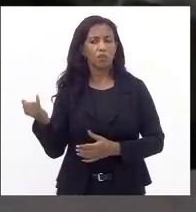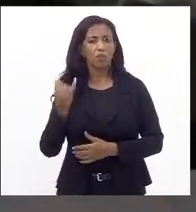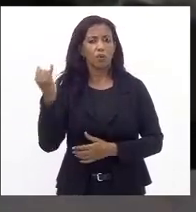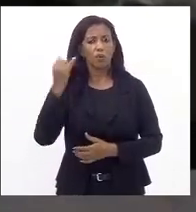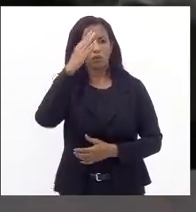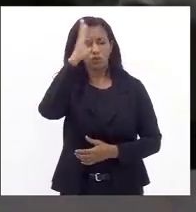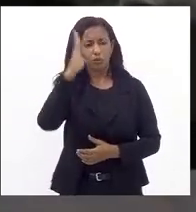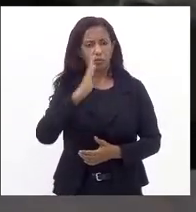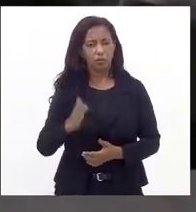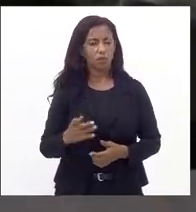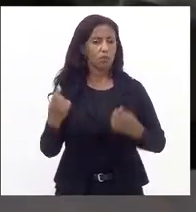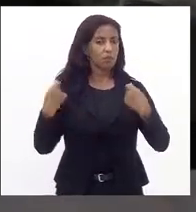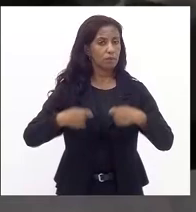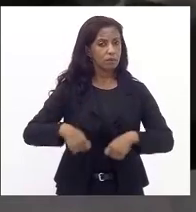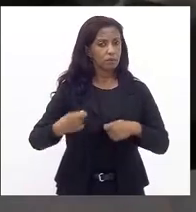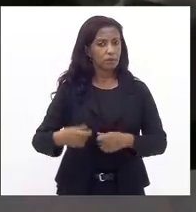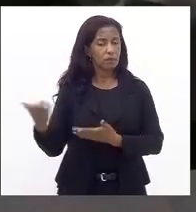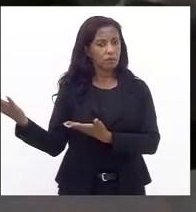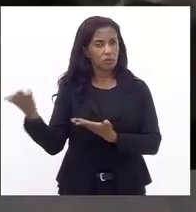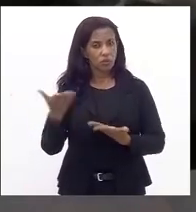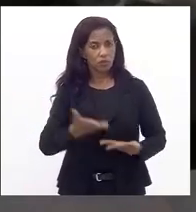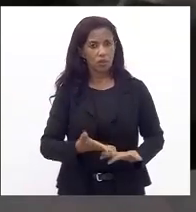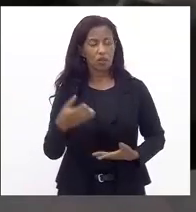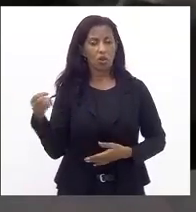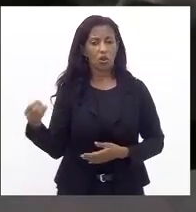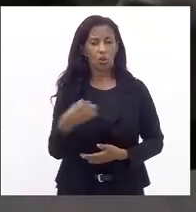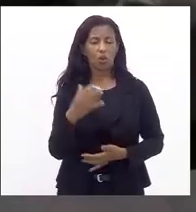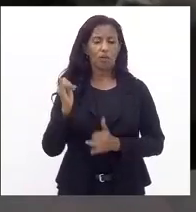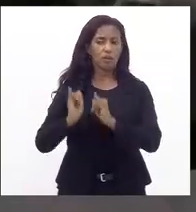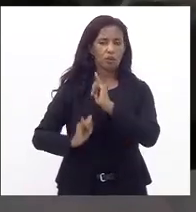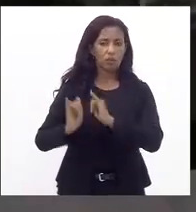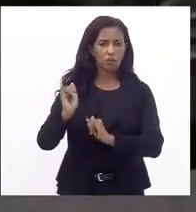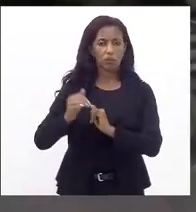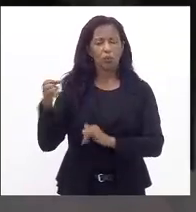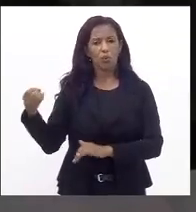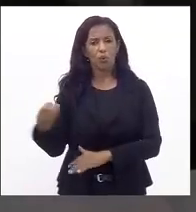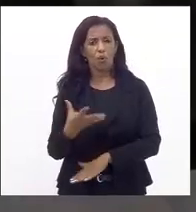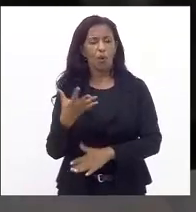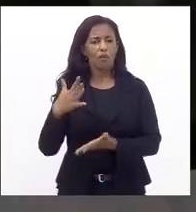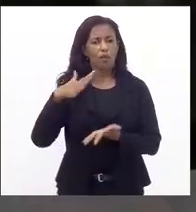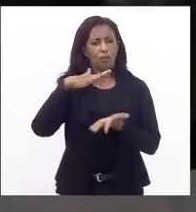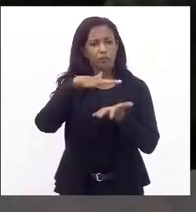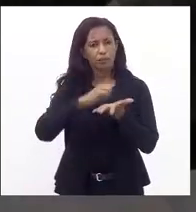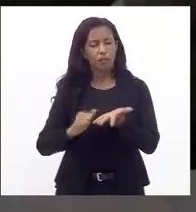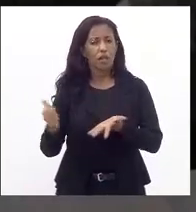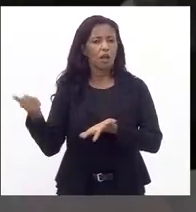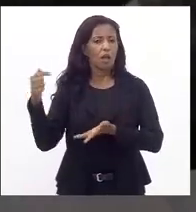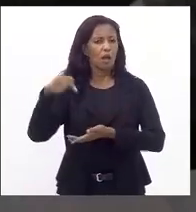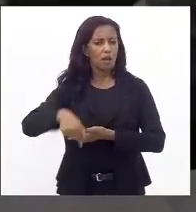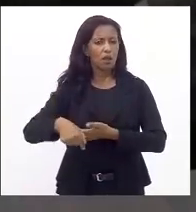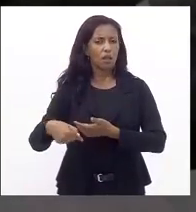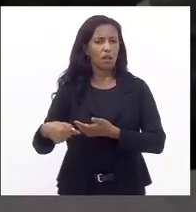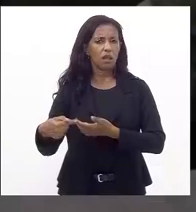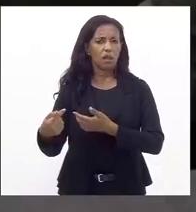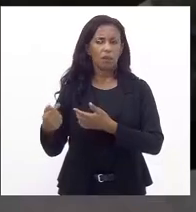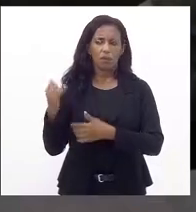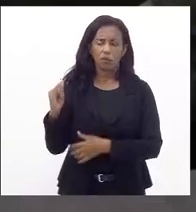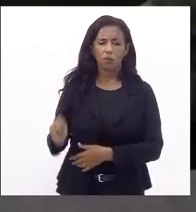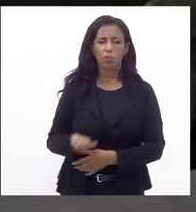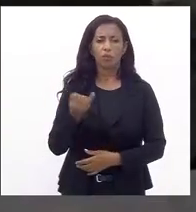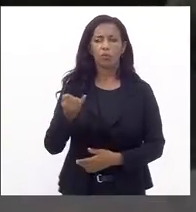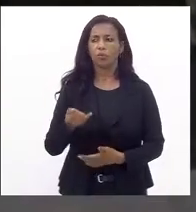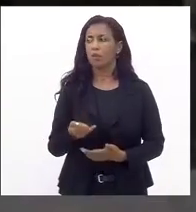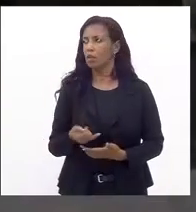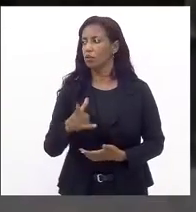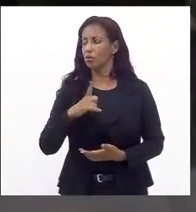Brasil precisamos trazia novas indústrias novas matrizes financeiras e mais do que